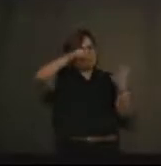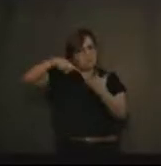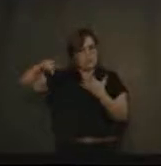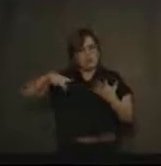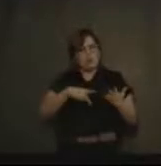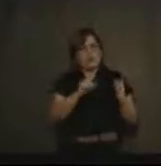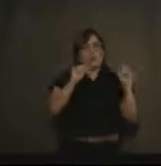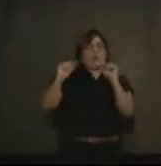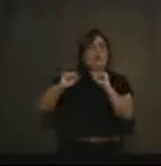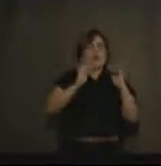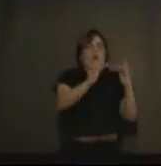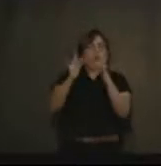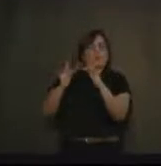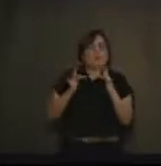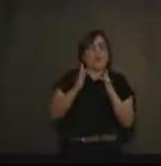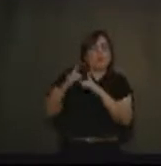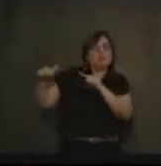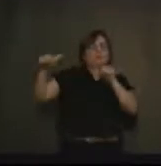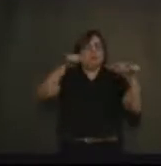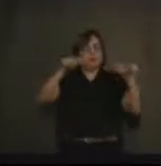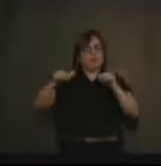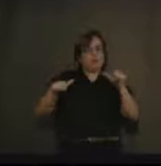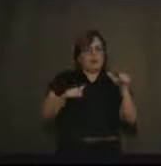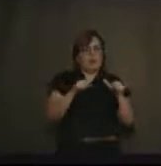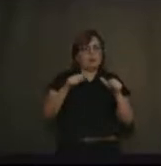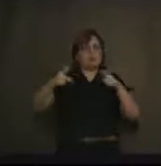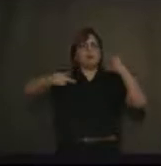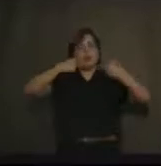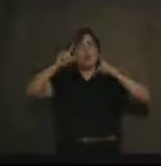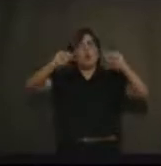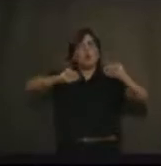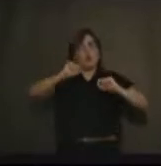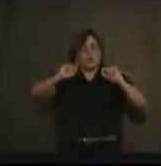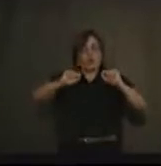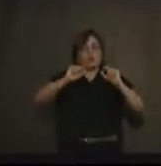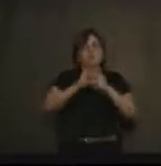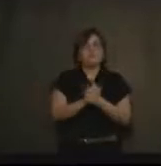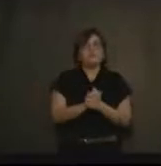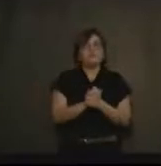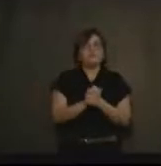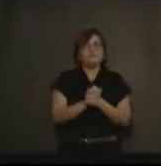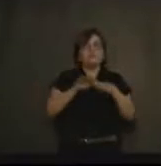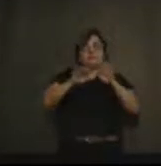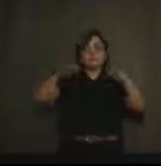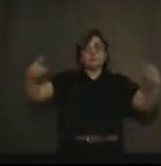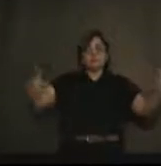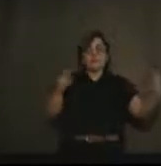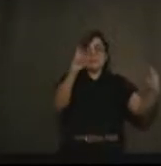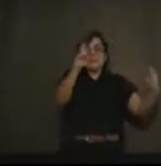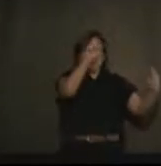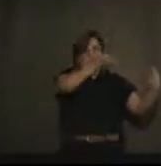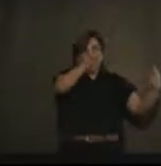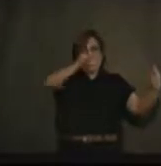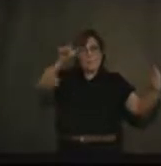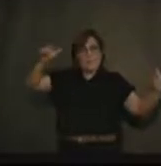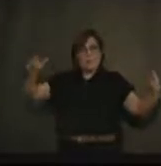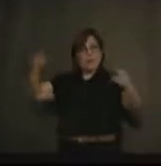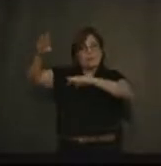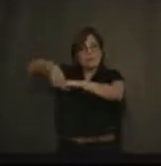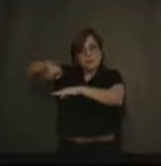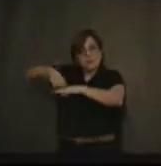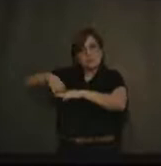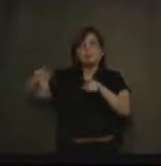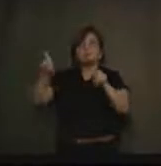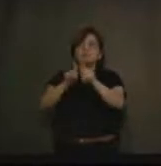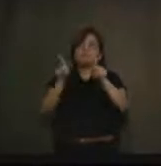que a quem ele explica que o sonho dele era formar um júri composto por 5 matemáticos. E é muito instrutivo